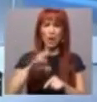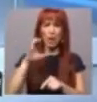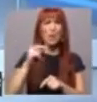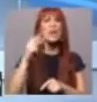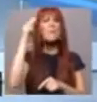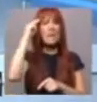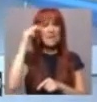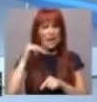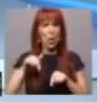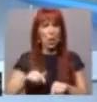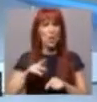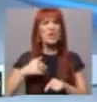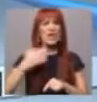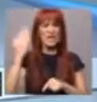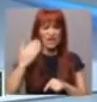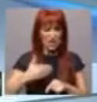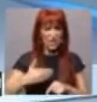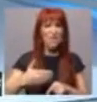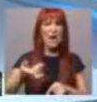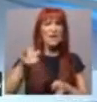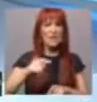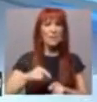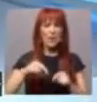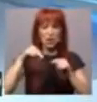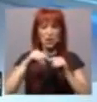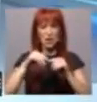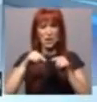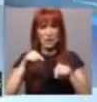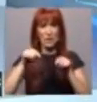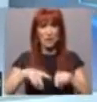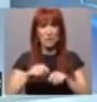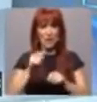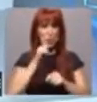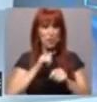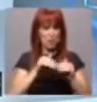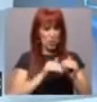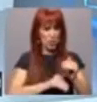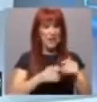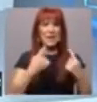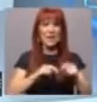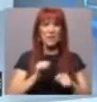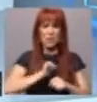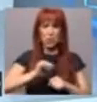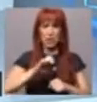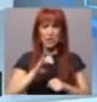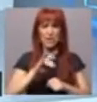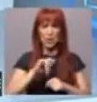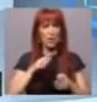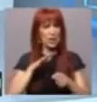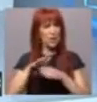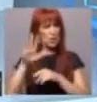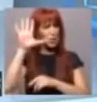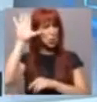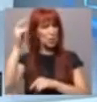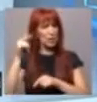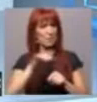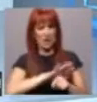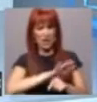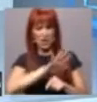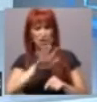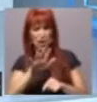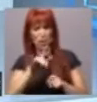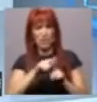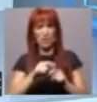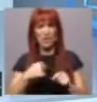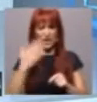a Madeira, para hoje e para os próximos dias. A sudoeste também dos Açores, temos um anticiclone que vai influenciar o estado do tempo nesta região também